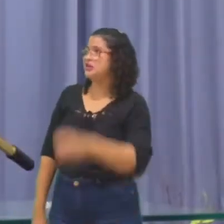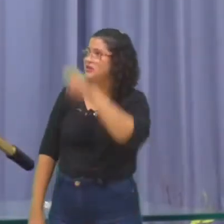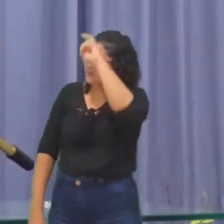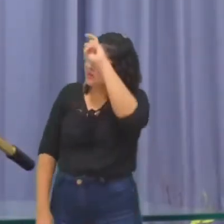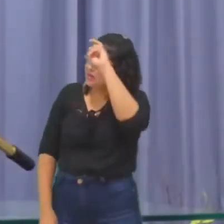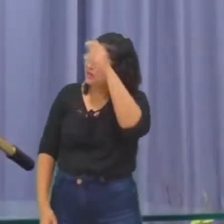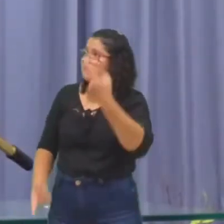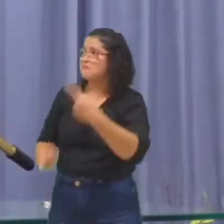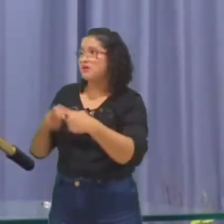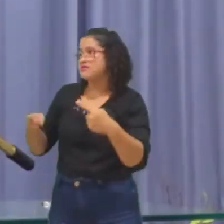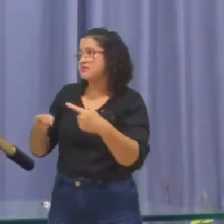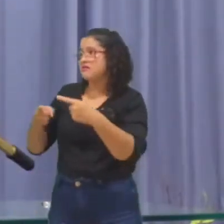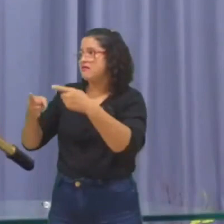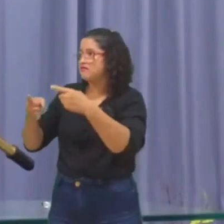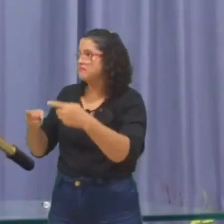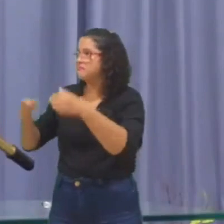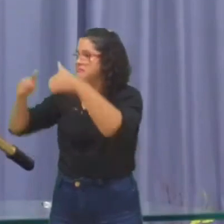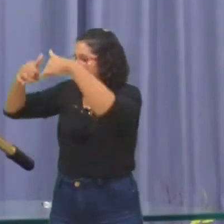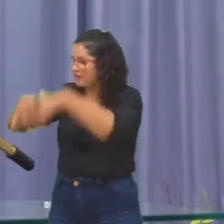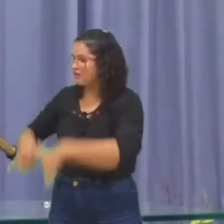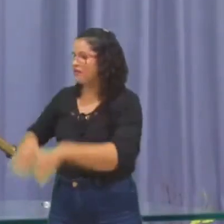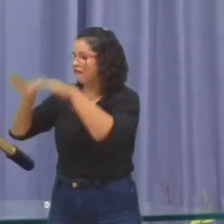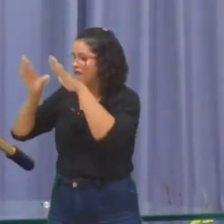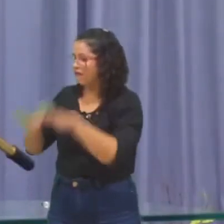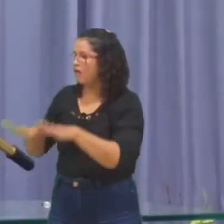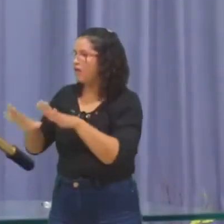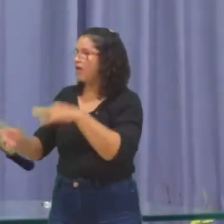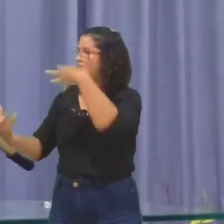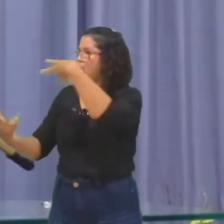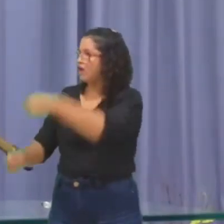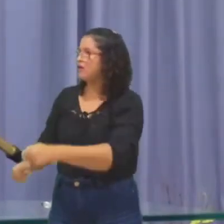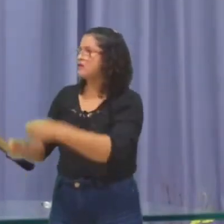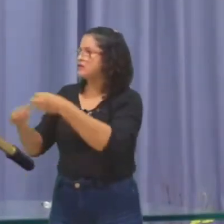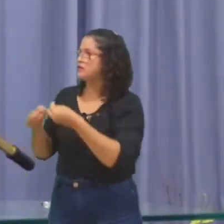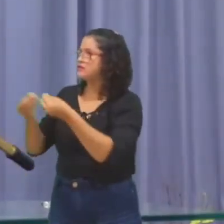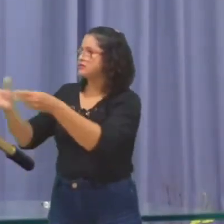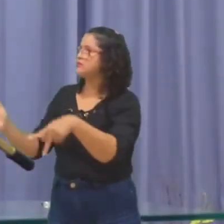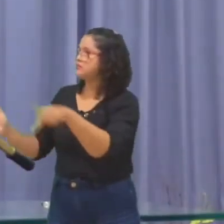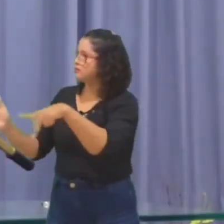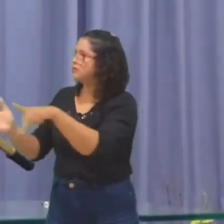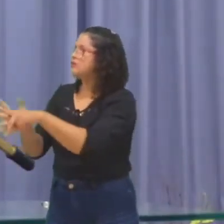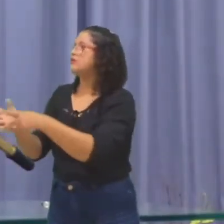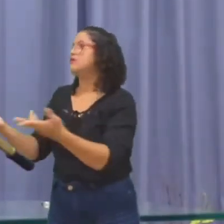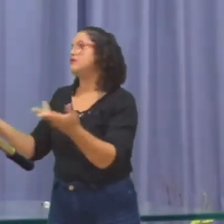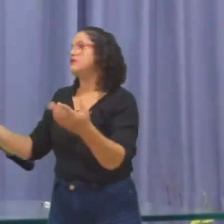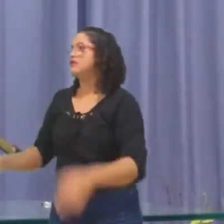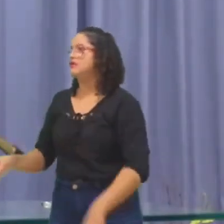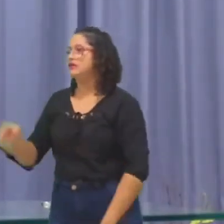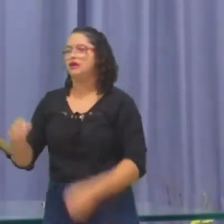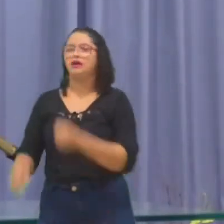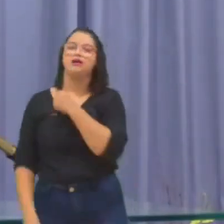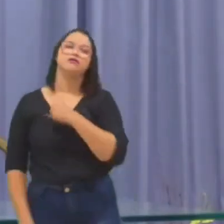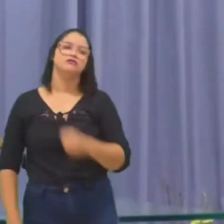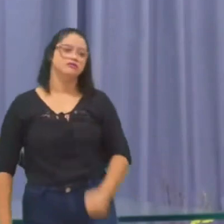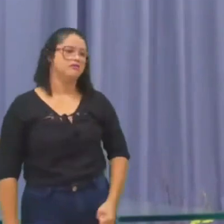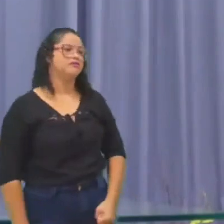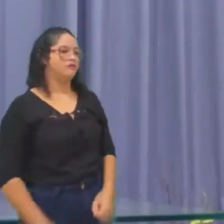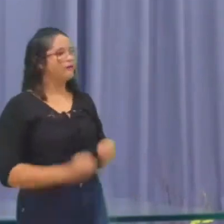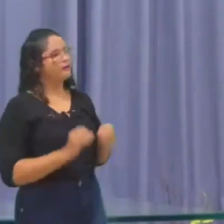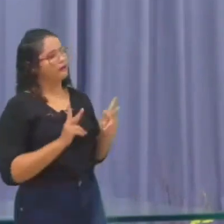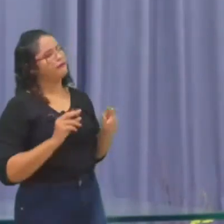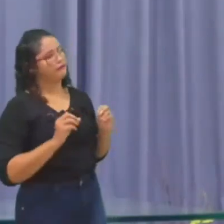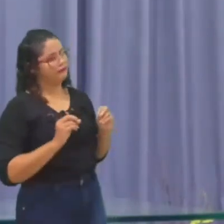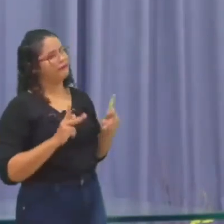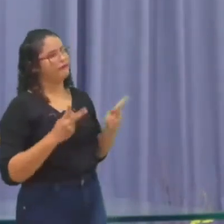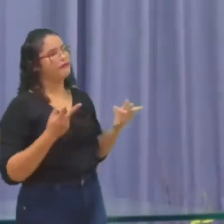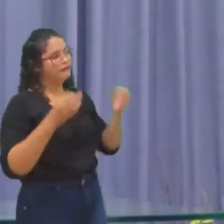condições de mantê-los e levá-los para a terra que o Senhor havia prometido. E aí o Senhor diz: tudo bem,